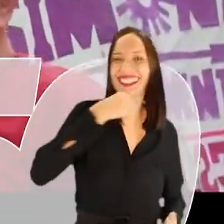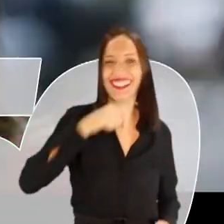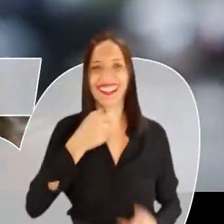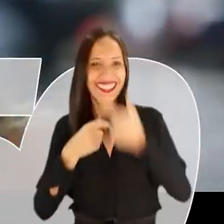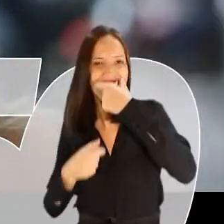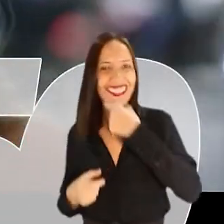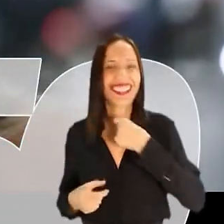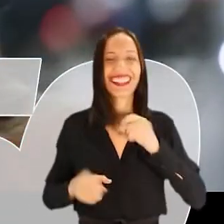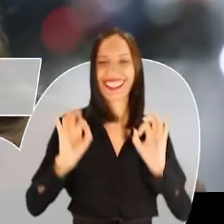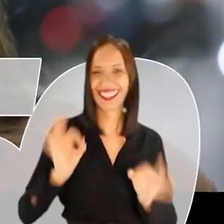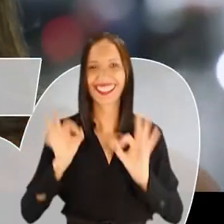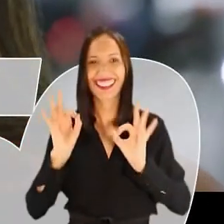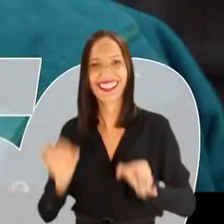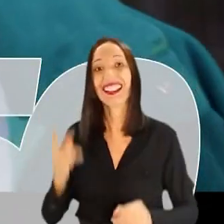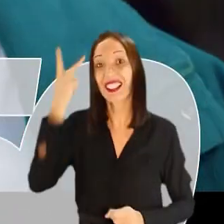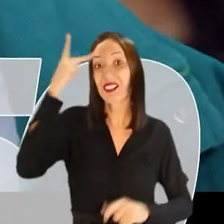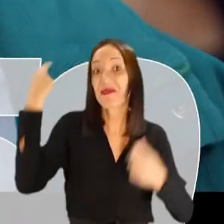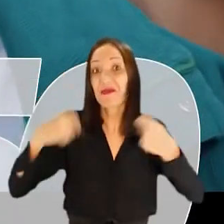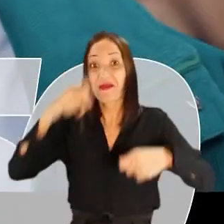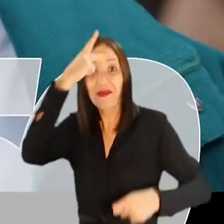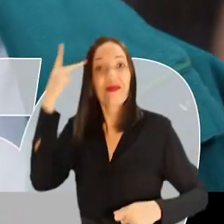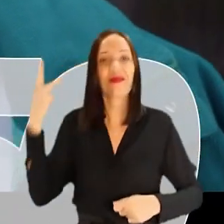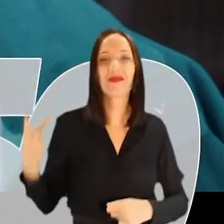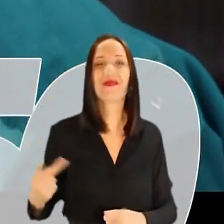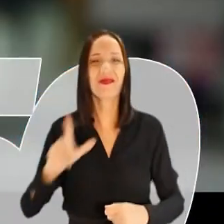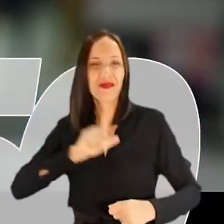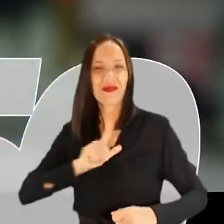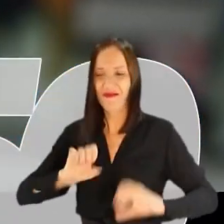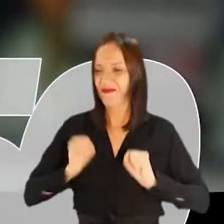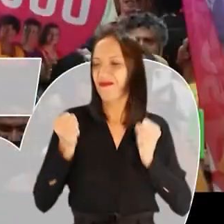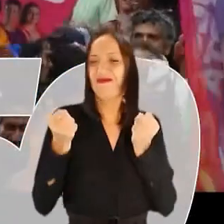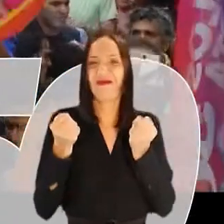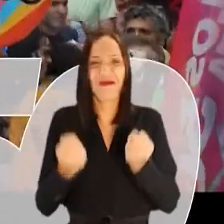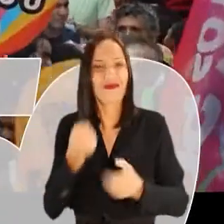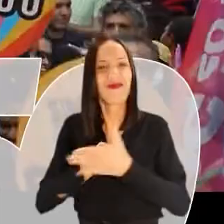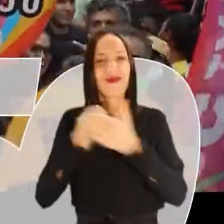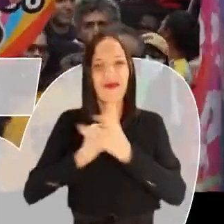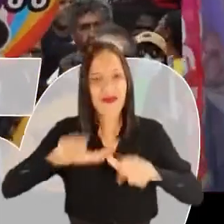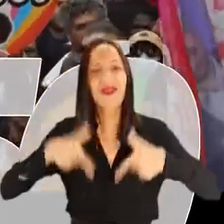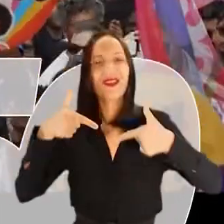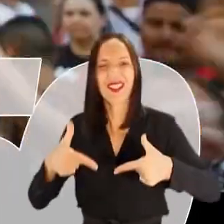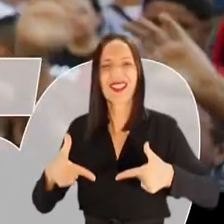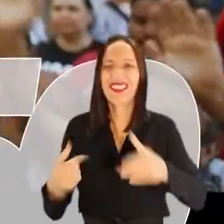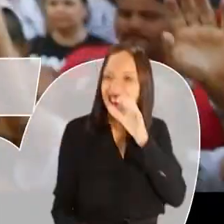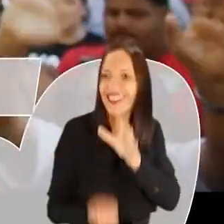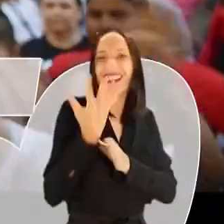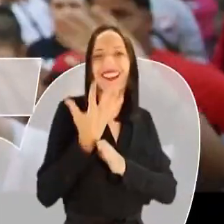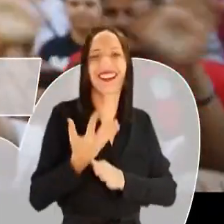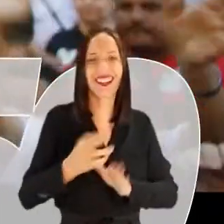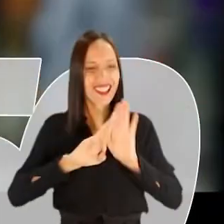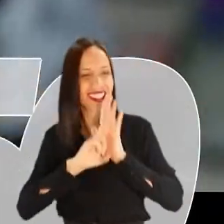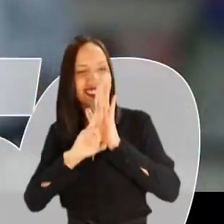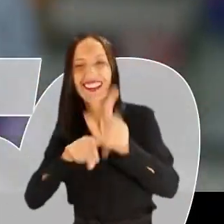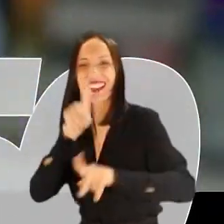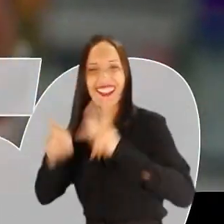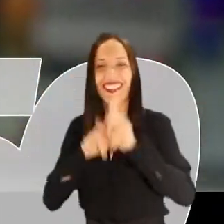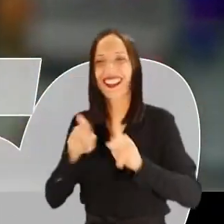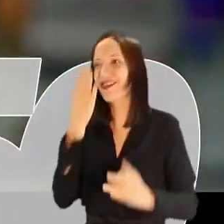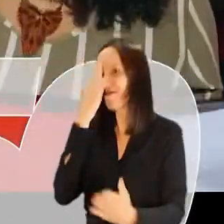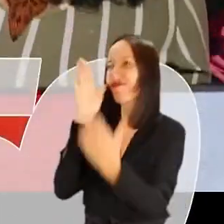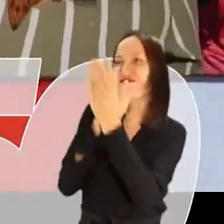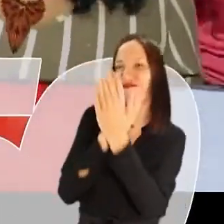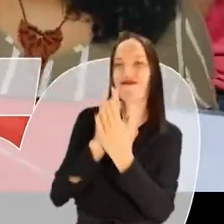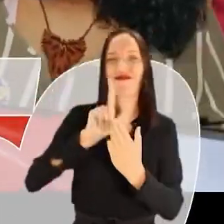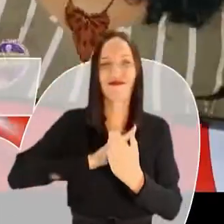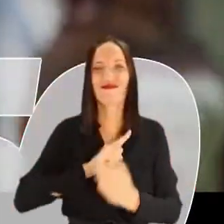Boulos 50. Agora é Boulos. É Boulos, com certeza, né? São Paulo precisa de uma pessoa de atitude, uma pessoa de luta, uma pessoa que